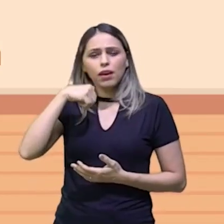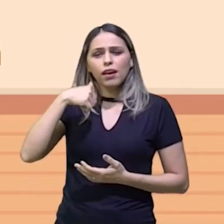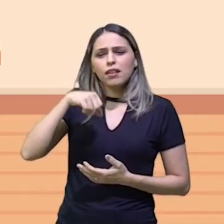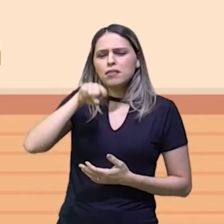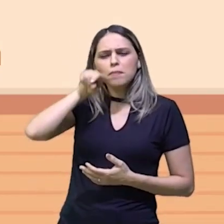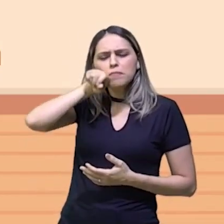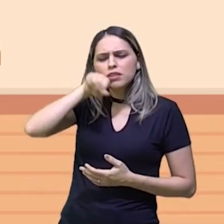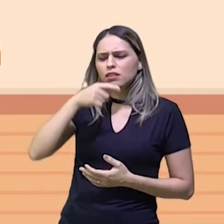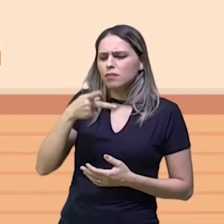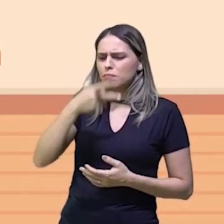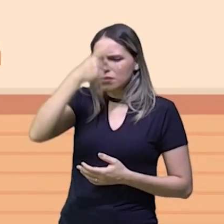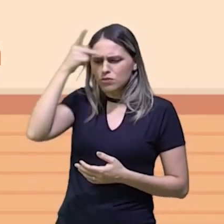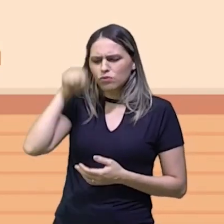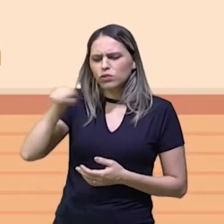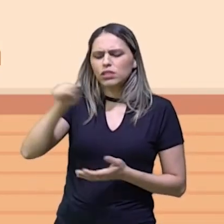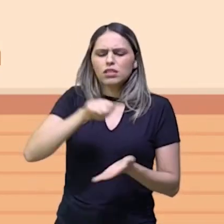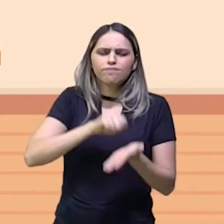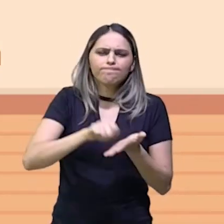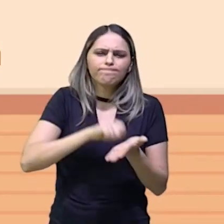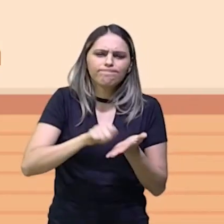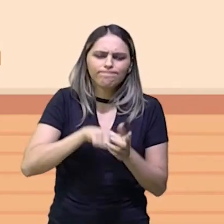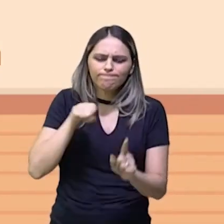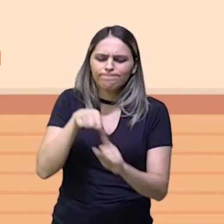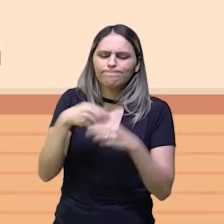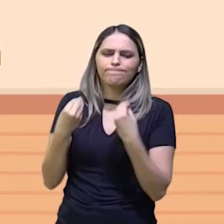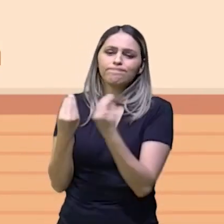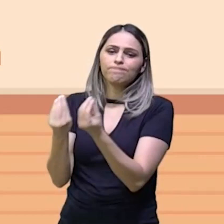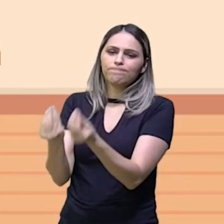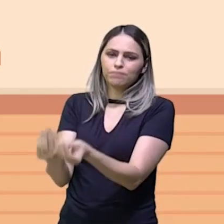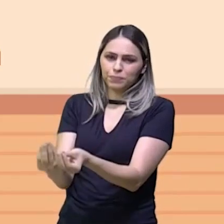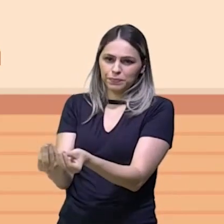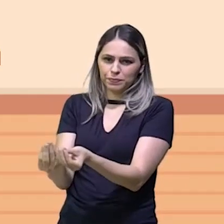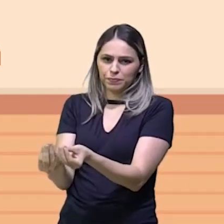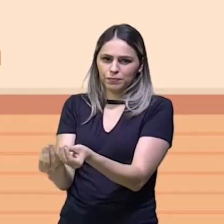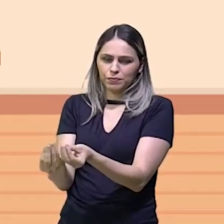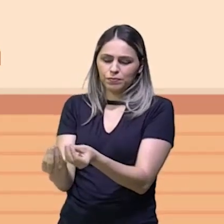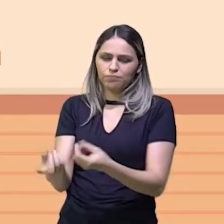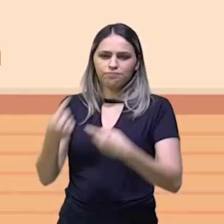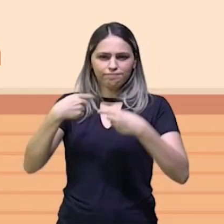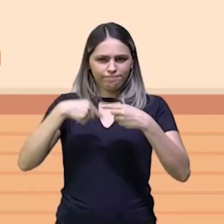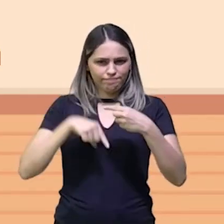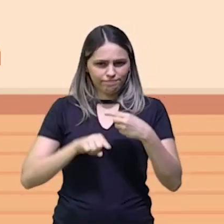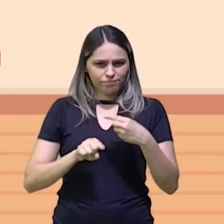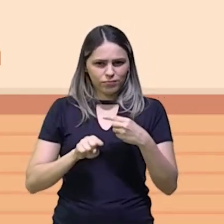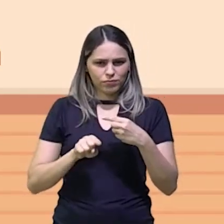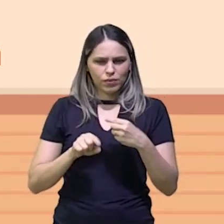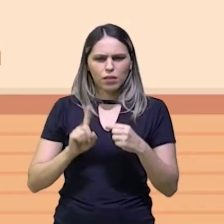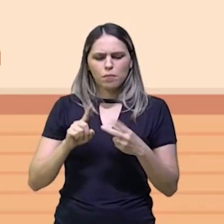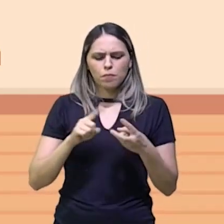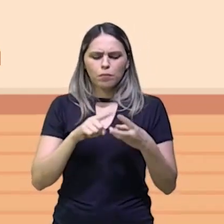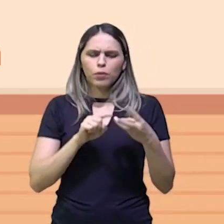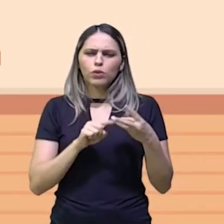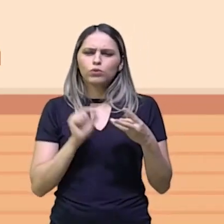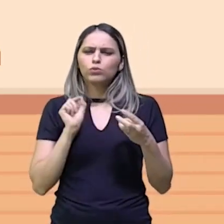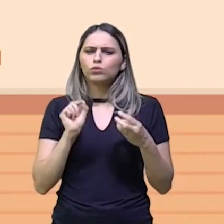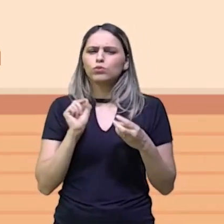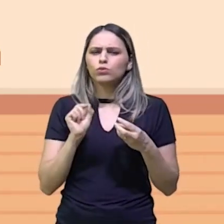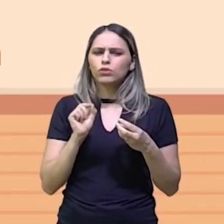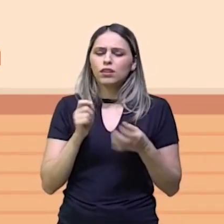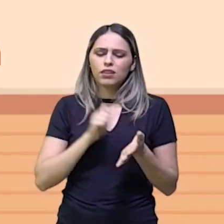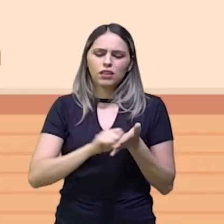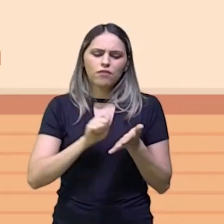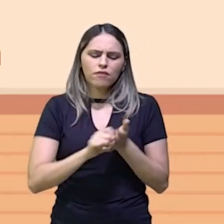quer escrever, para quem você quer escrever essa carta. O terceiro passo, qual é? Escrever